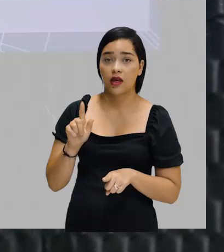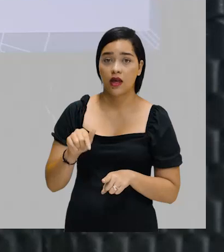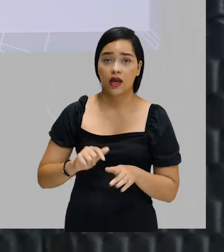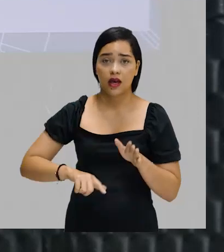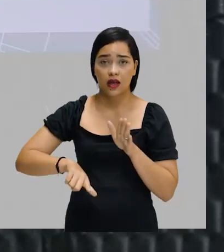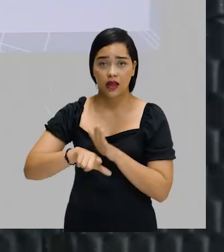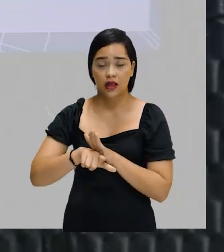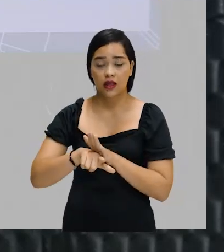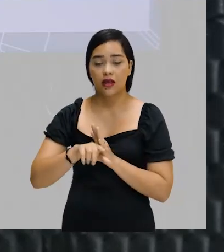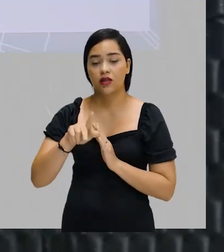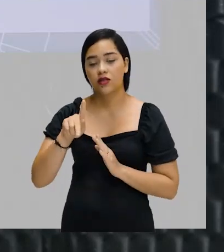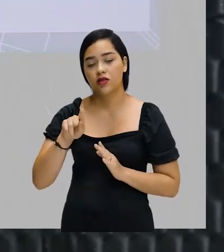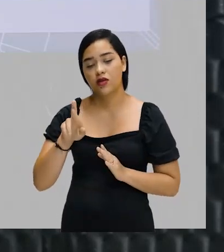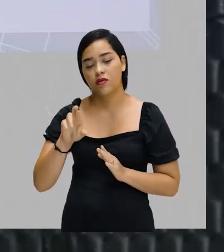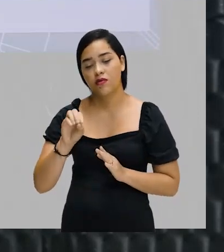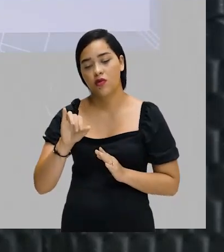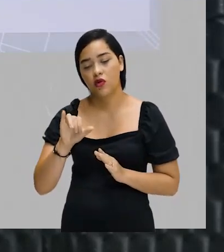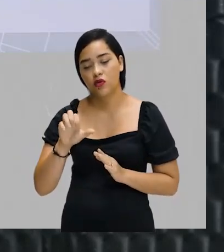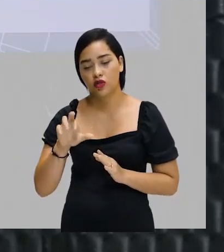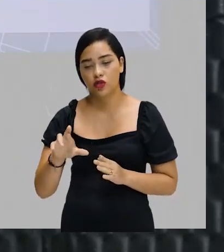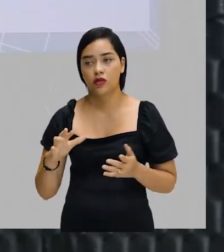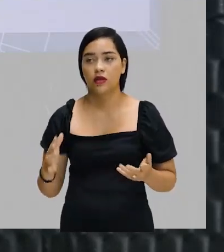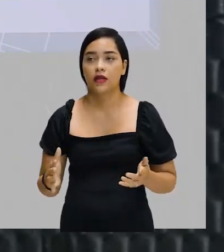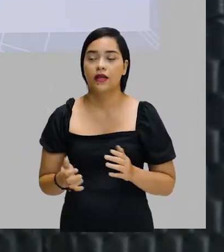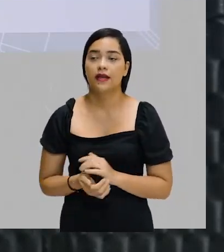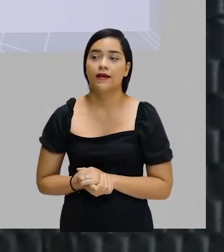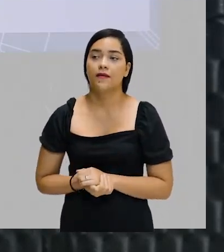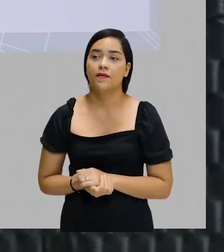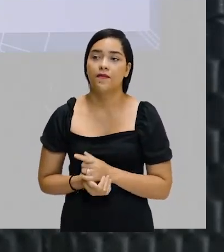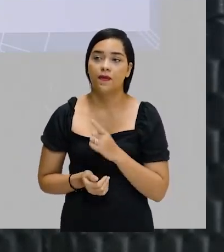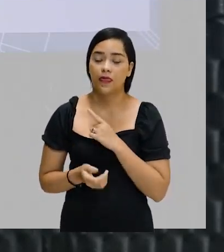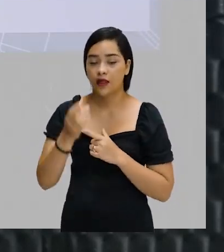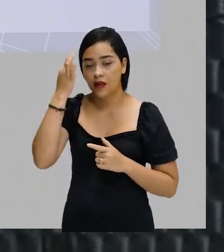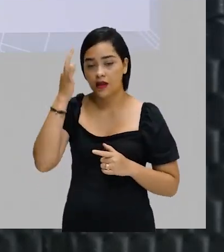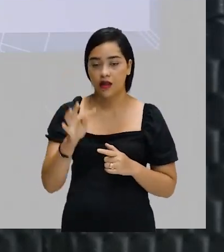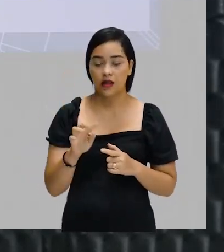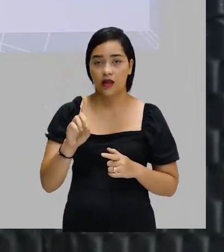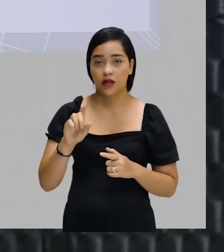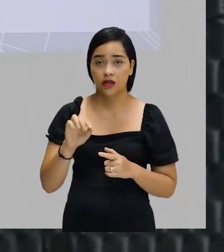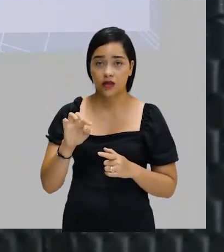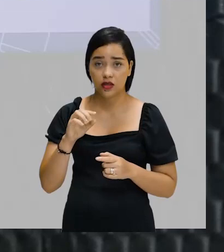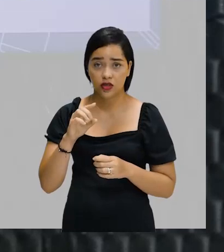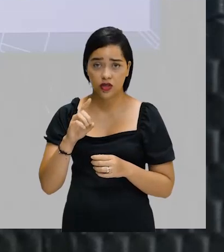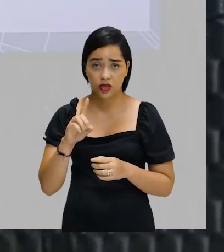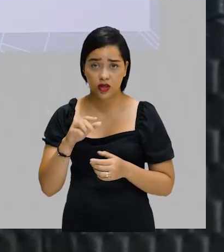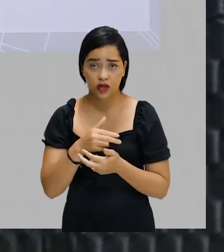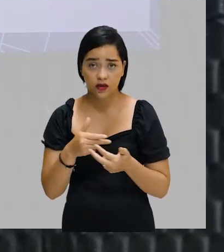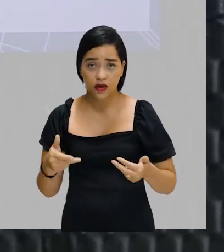lei de Proust. Show de bola, turminha? Um pouquinho sobre a teoria atômica de Dalton e as